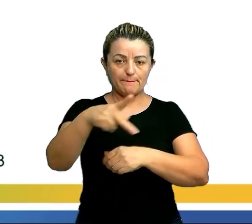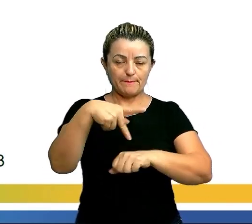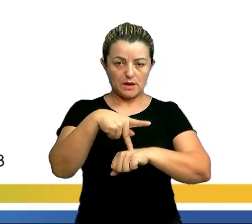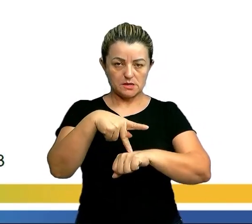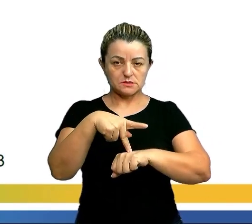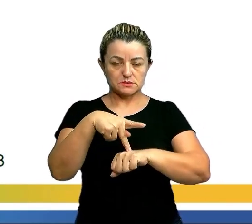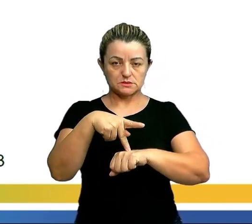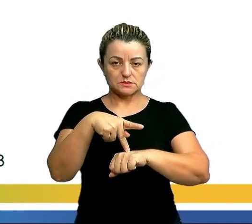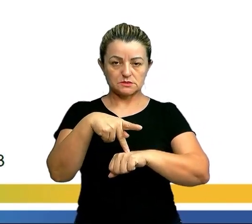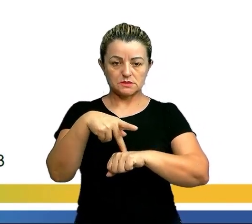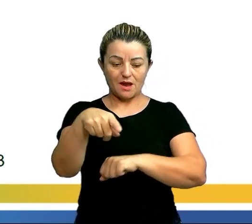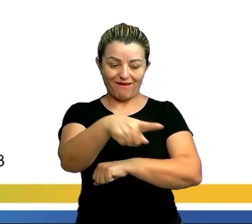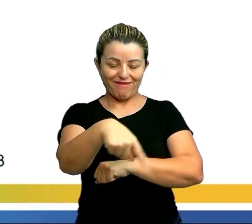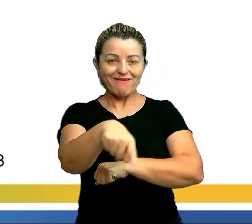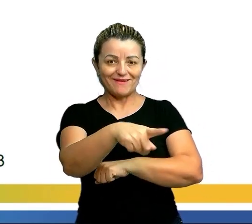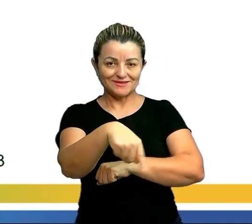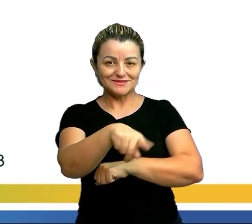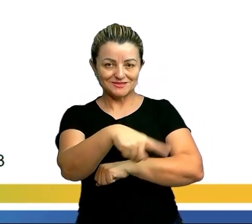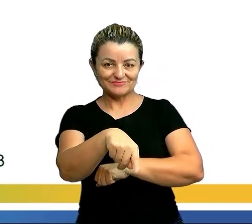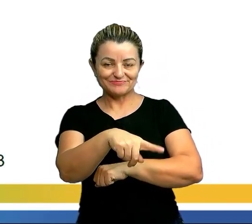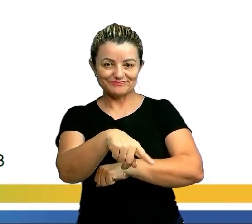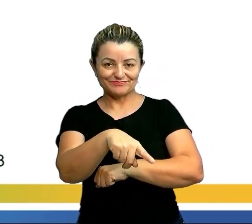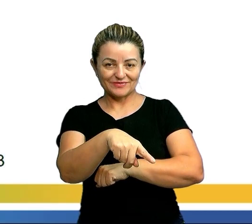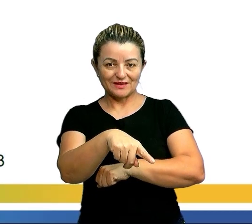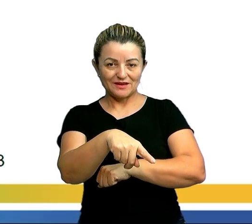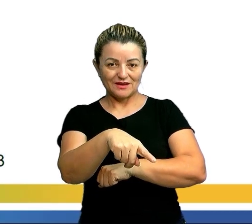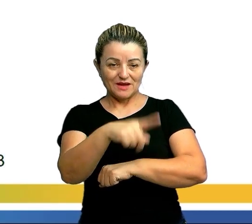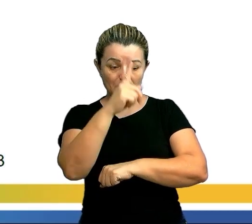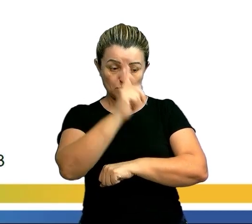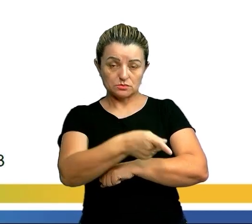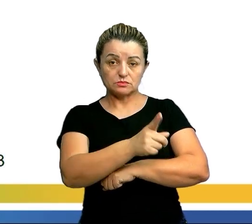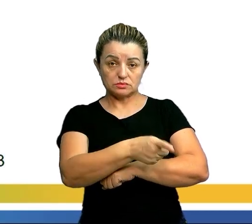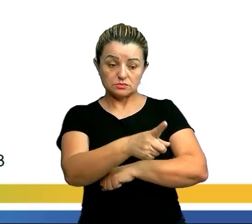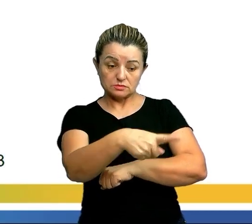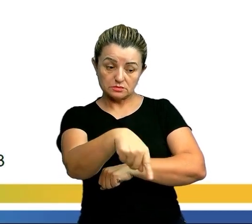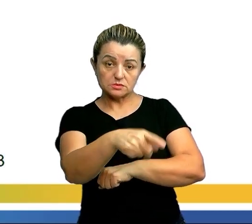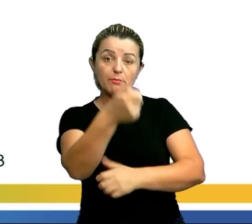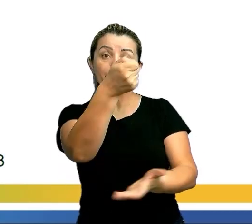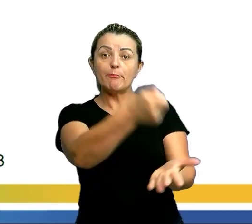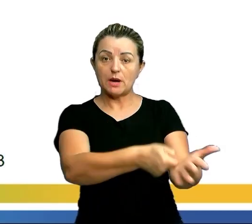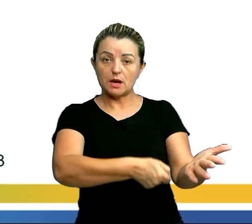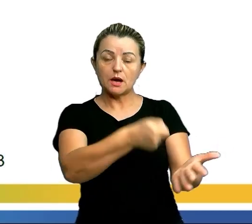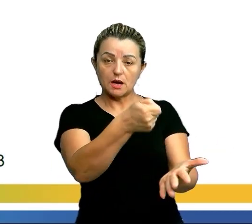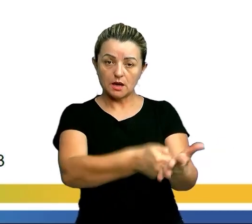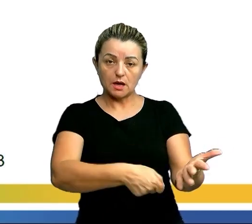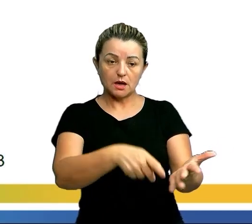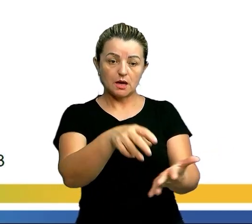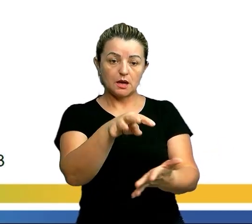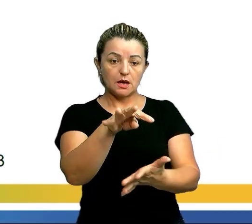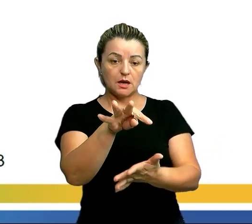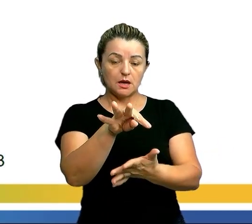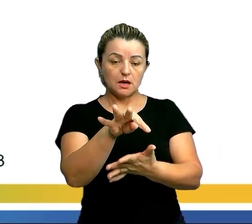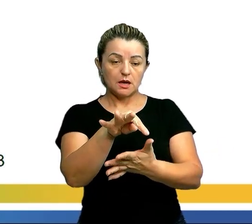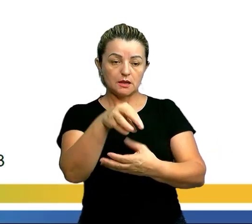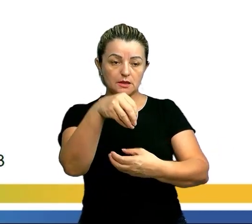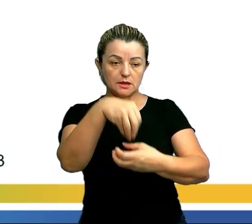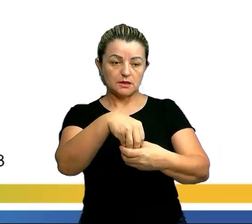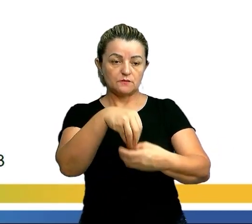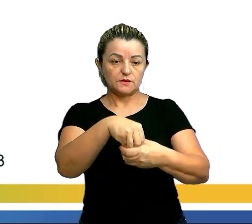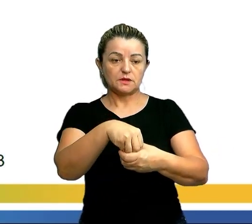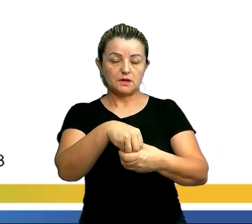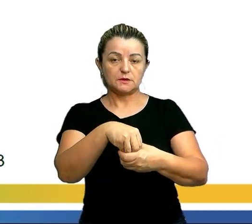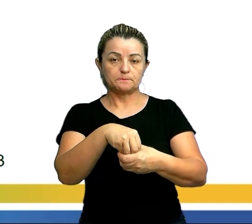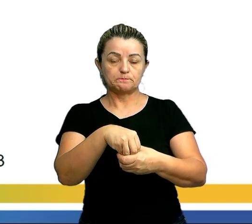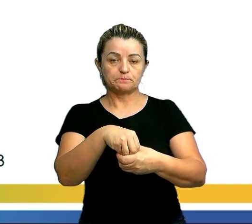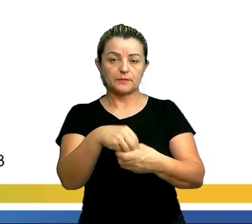bloco, eles é definida para eles essa tarifa externa, né, que facilita a livre circulação de